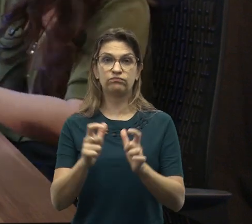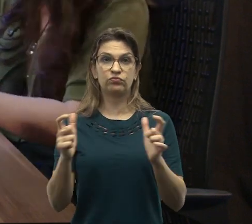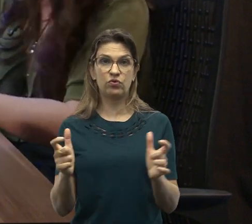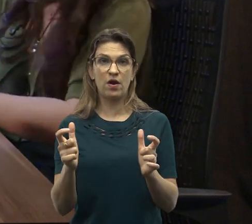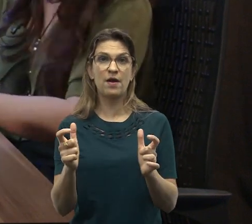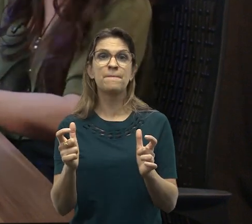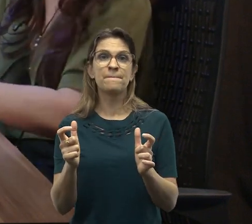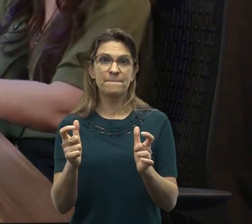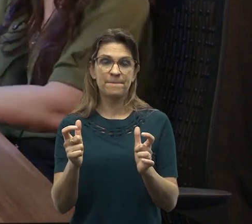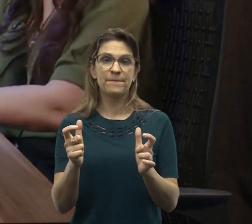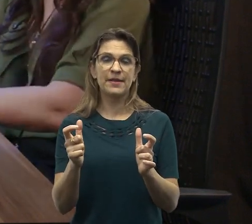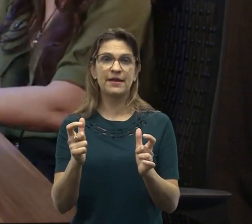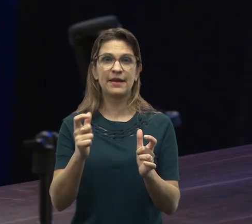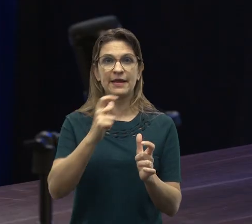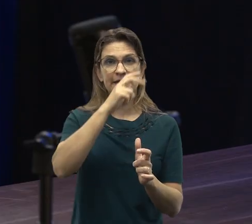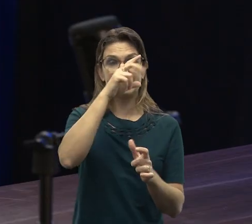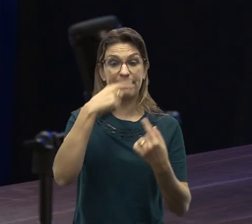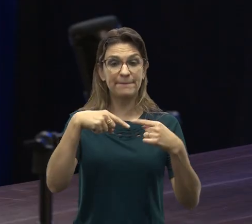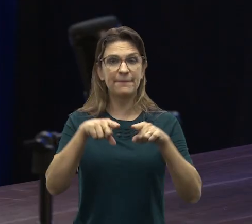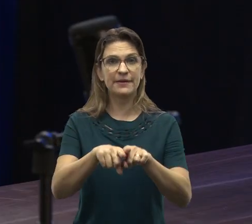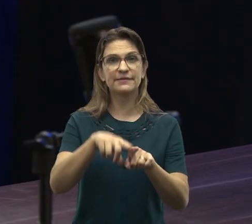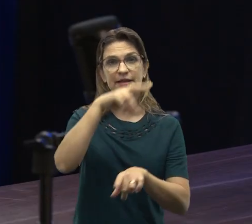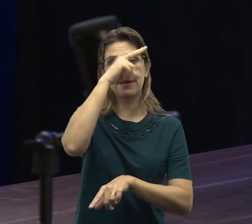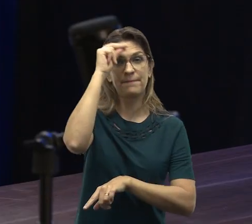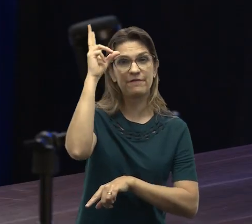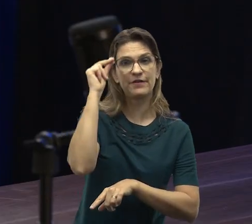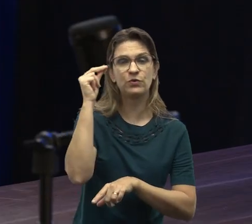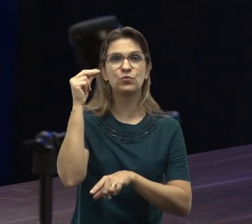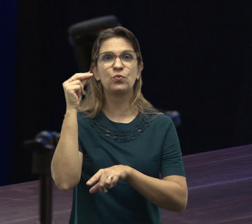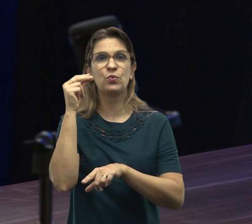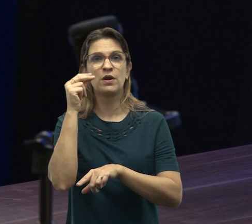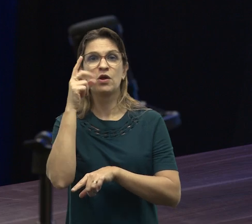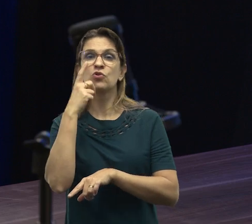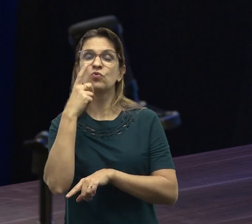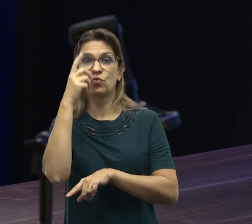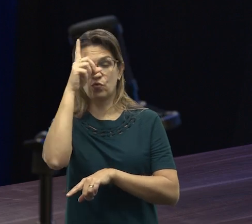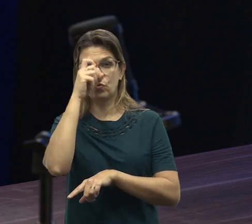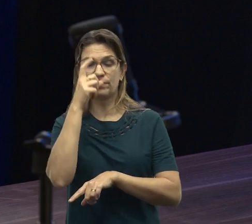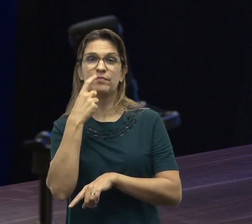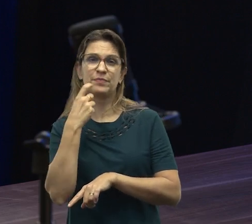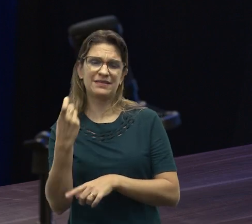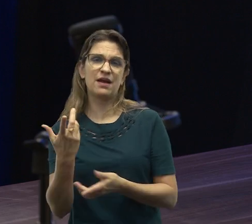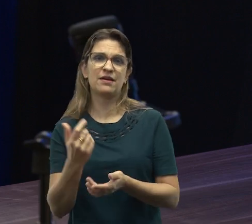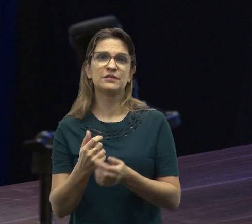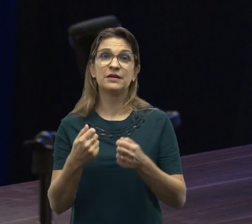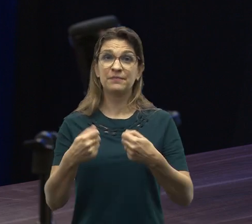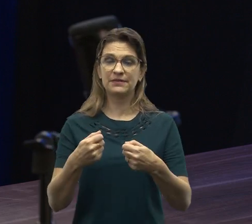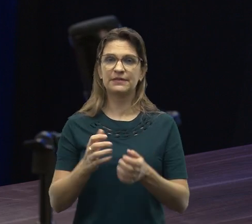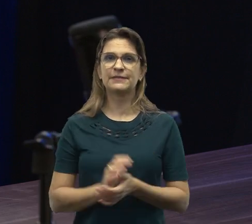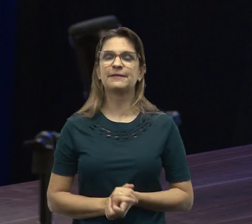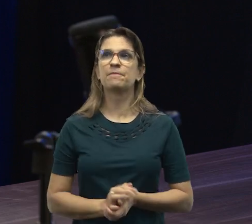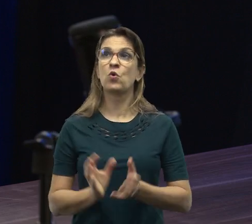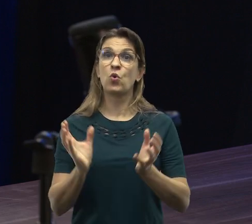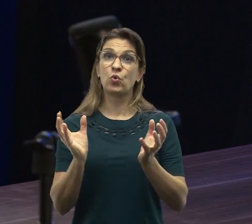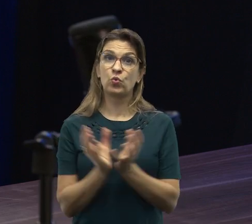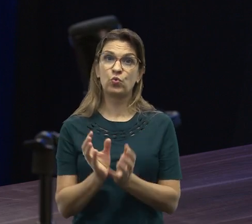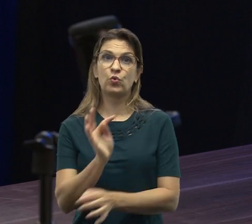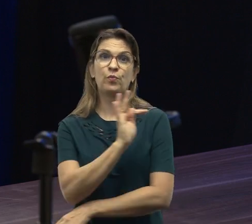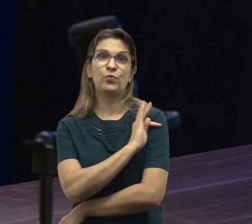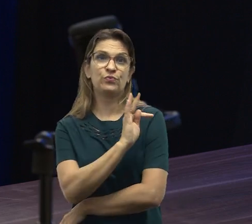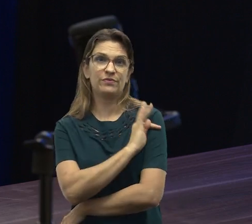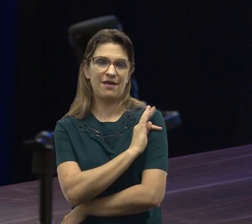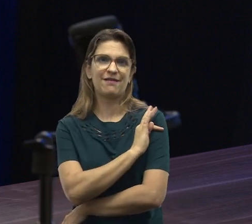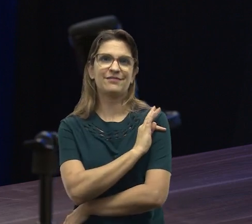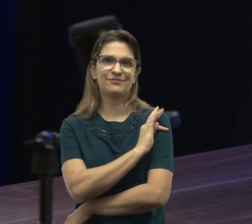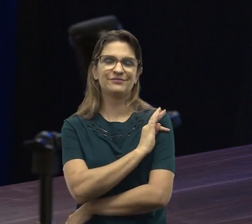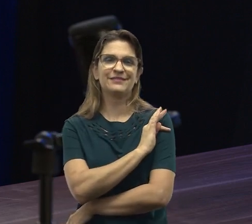um atendimento de qualidade ali dentro. Sim, tem. Não existe um corpo técnico tão bom como tem no hospital regional.